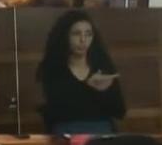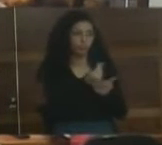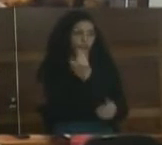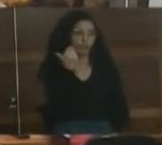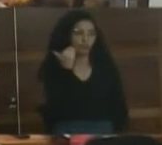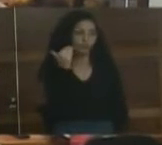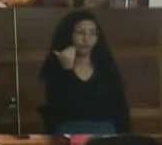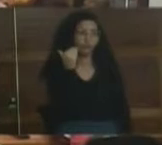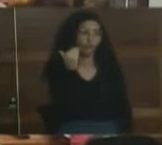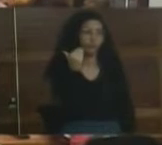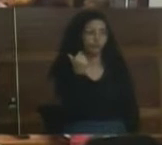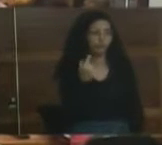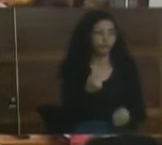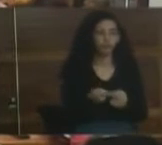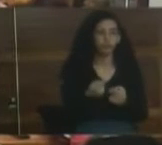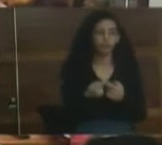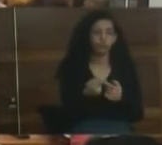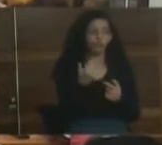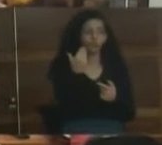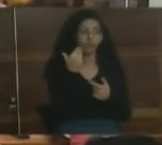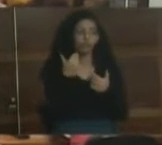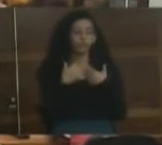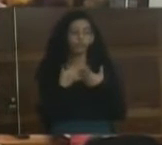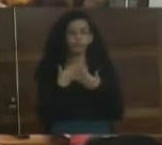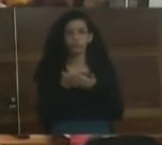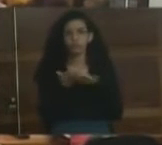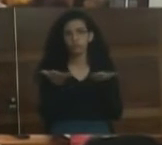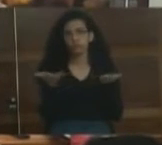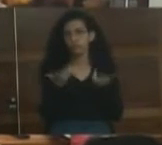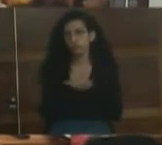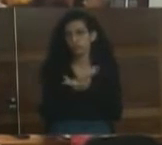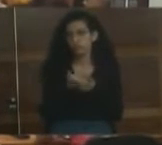e aí